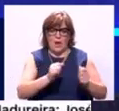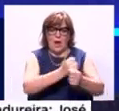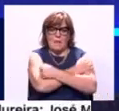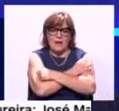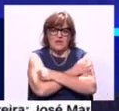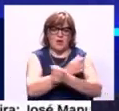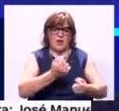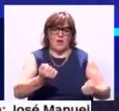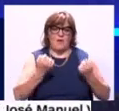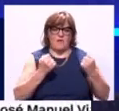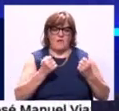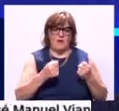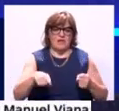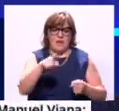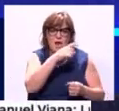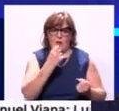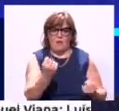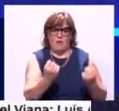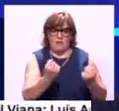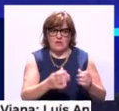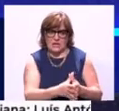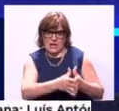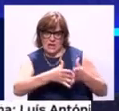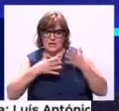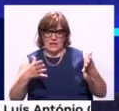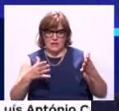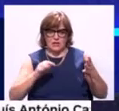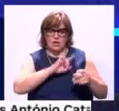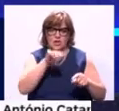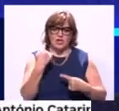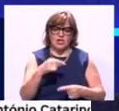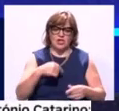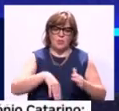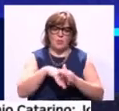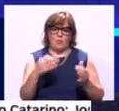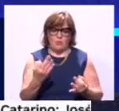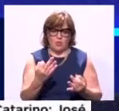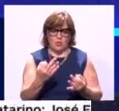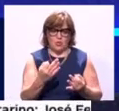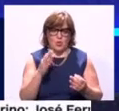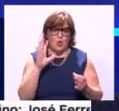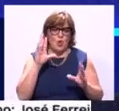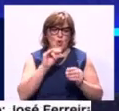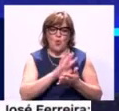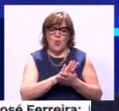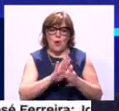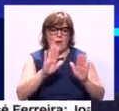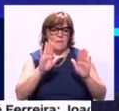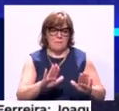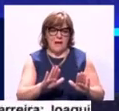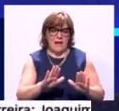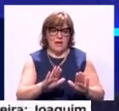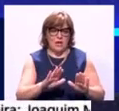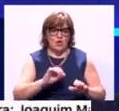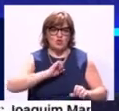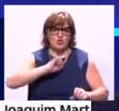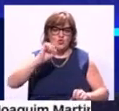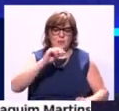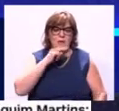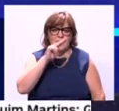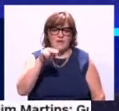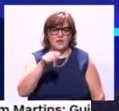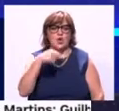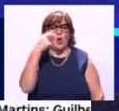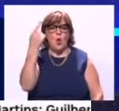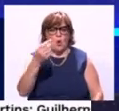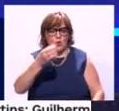abraço forte a essa força grande que nós temos no nosso Futebol Clube Porto, que nunca parem os Super Dragões e a outra